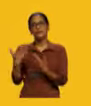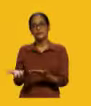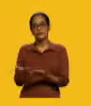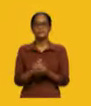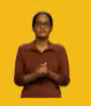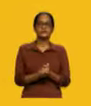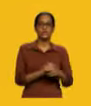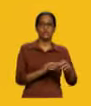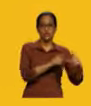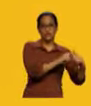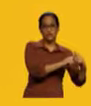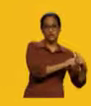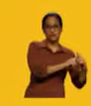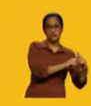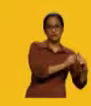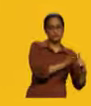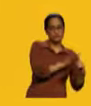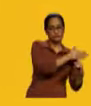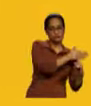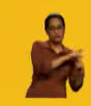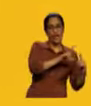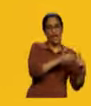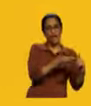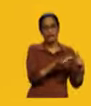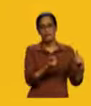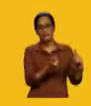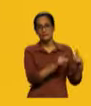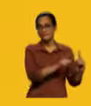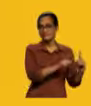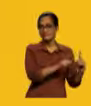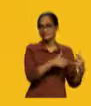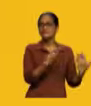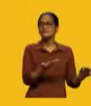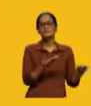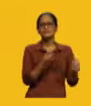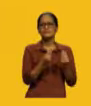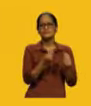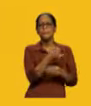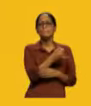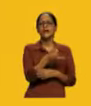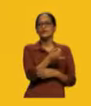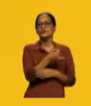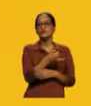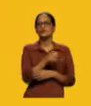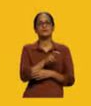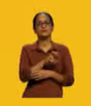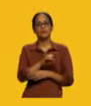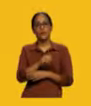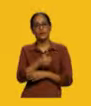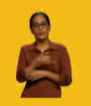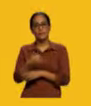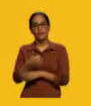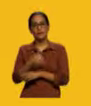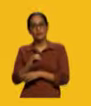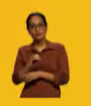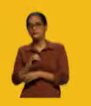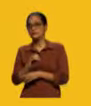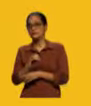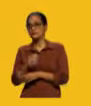à esquerda de L. Então, vai ser 50 menos 10, 40. O x